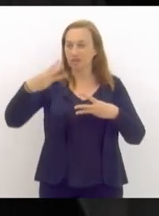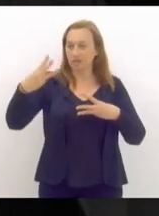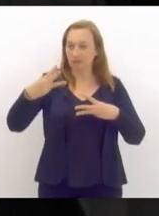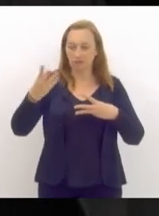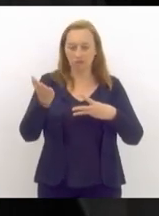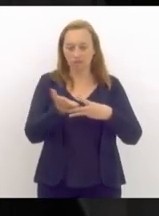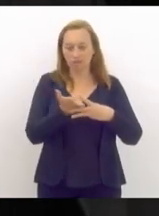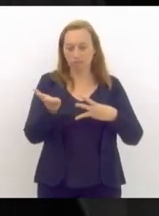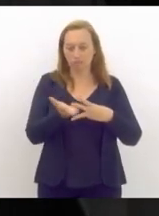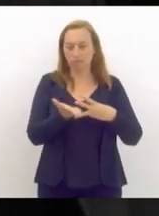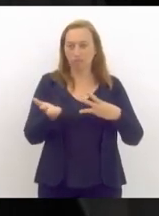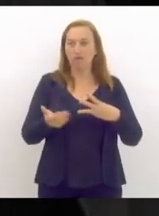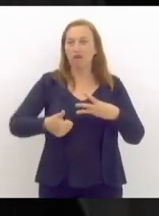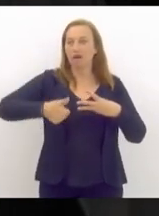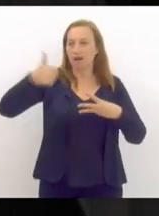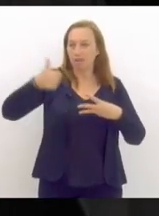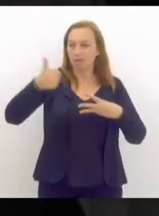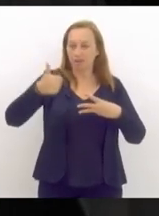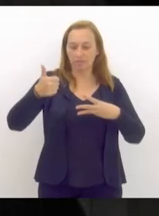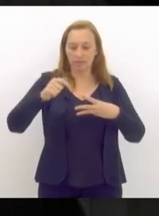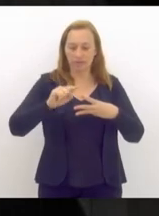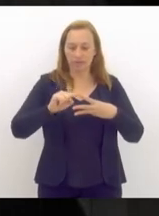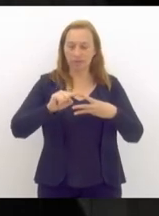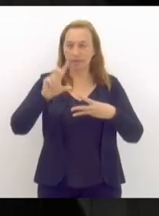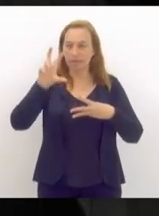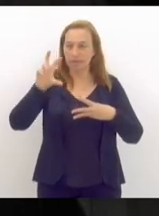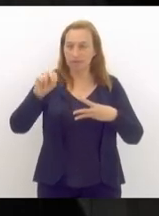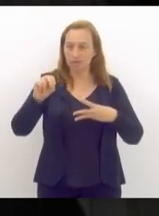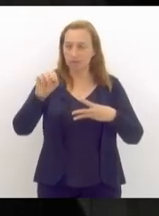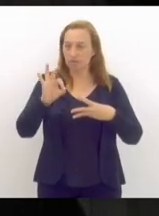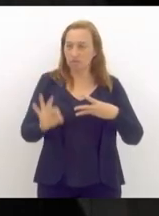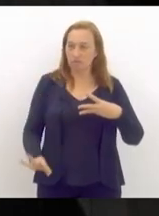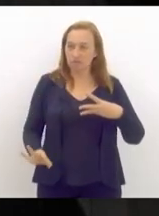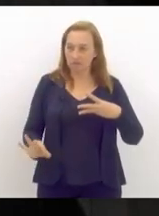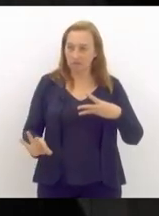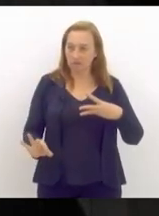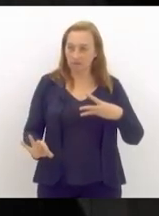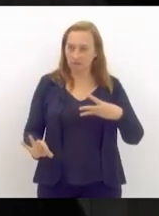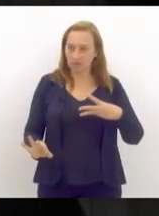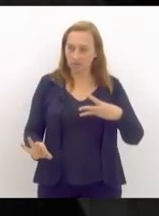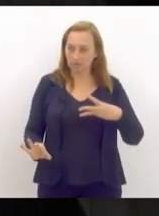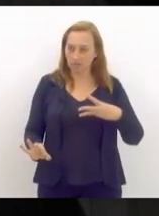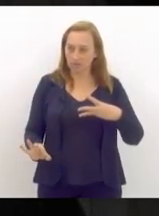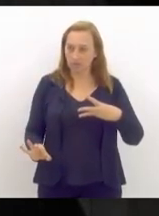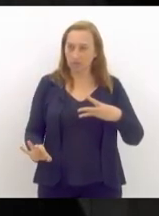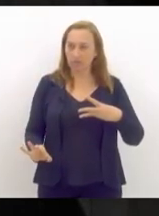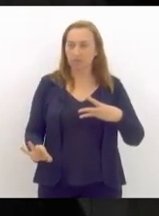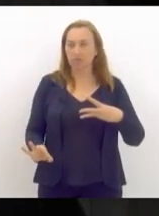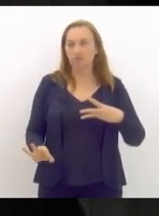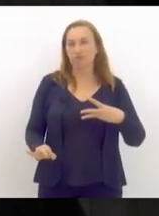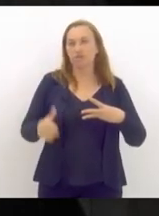parcela de 50% de 32%, que dá aproximadamente